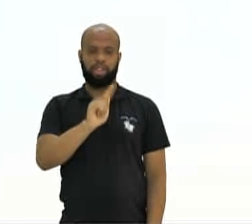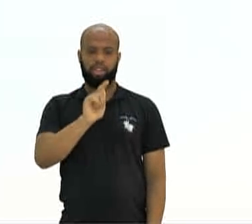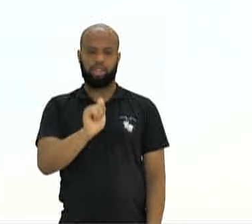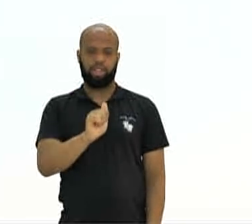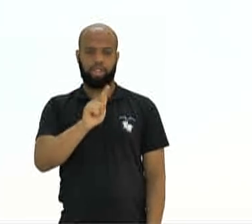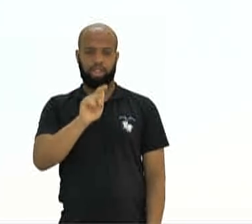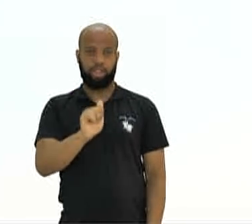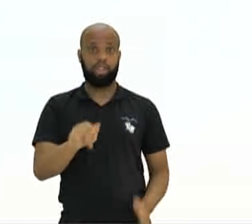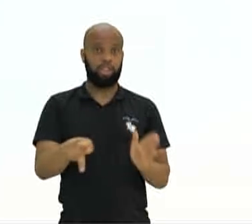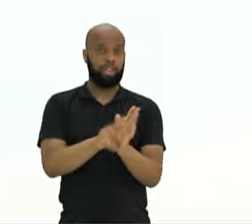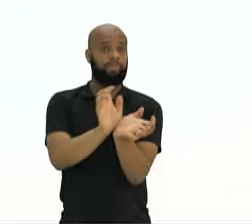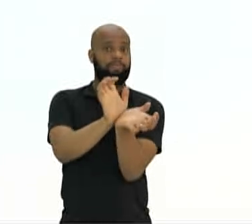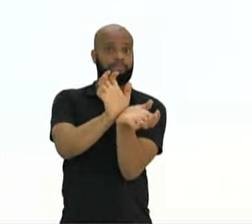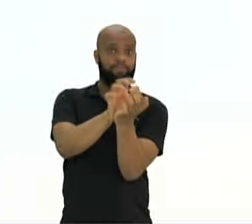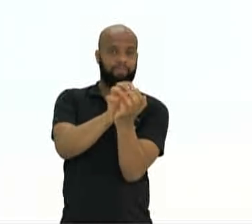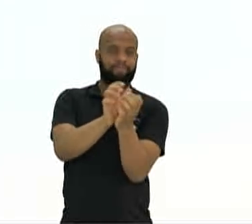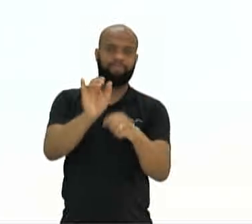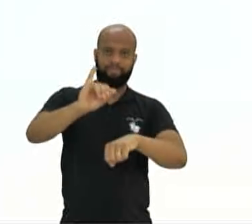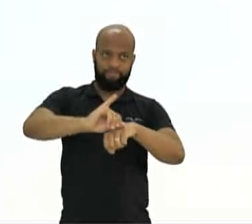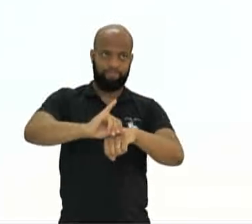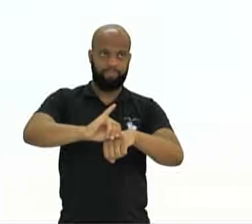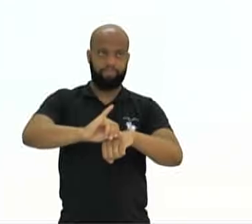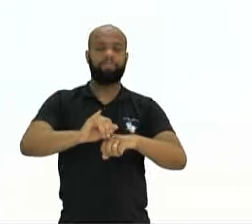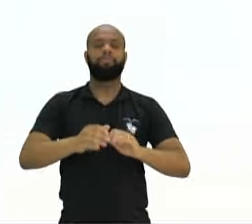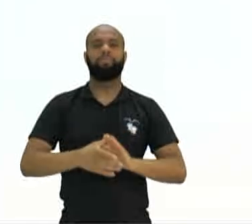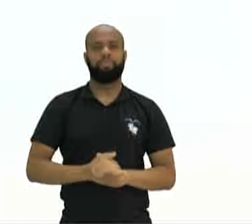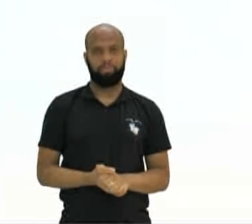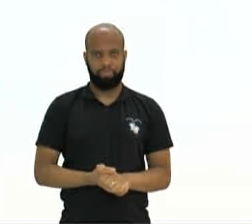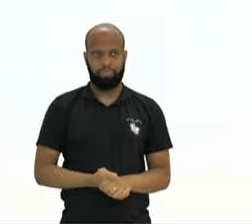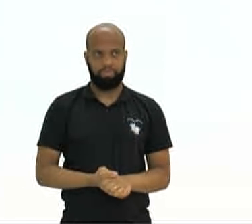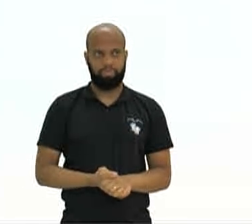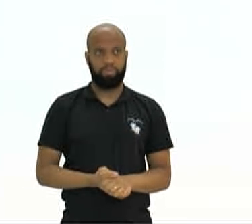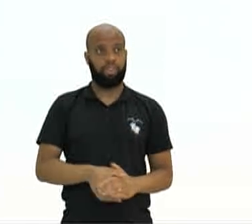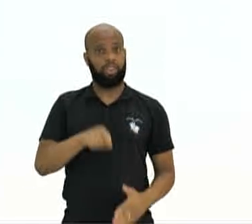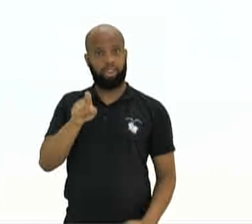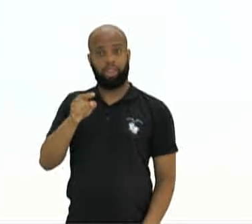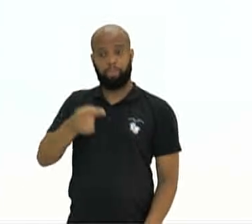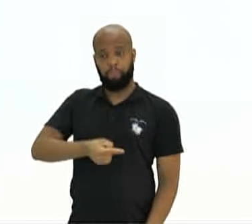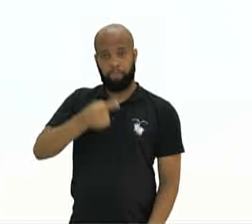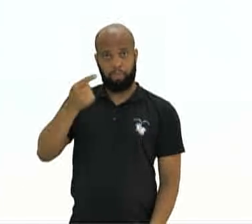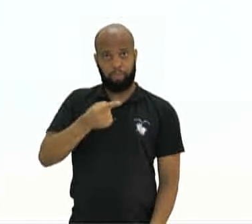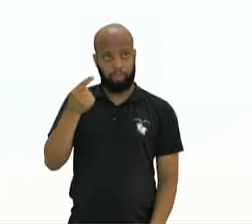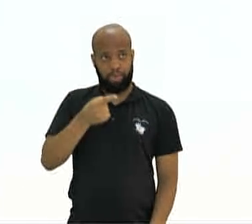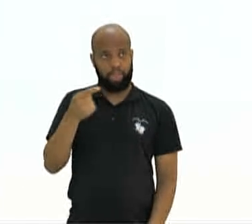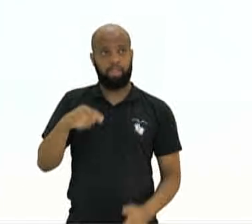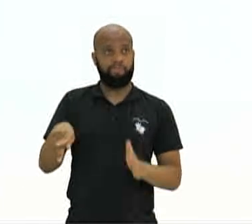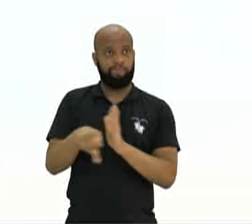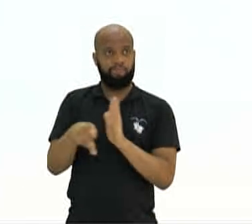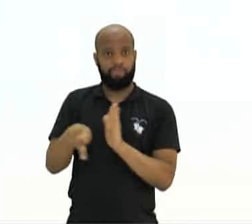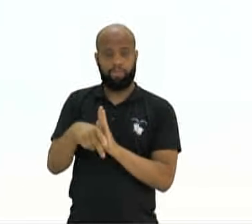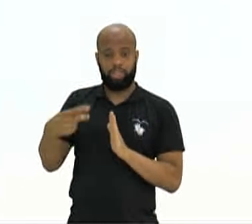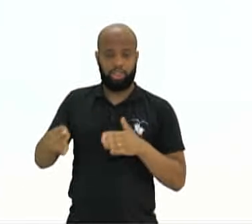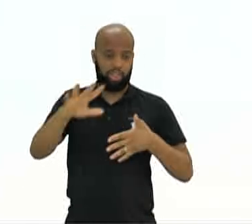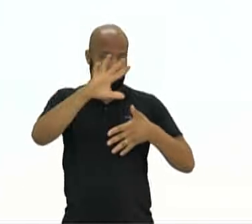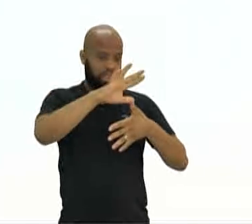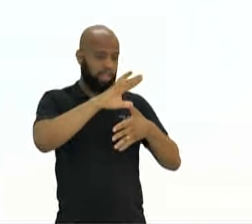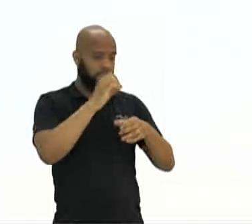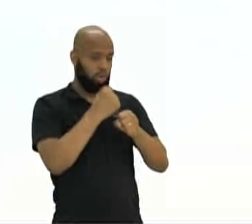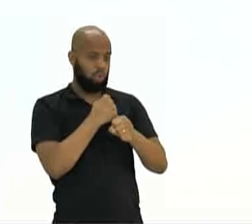Israel de Recife, que aparece nas imagens, ela fica em Pernambuco, é considerada a primeira sinagoga da América, foi construída